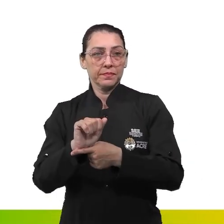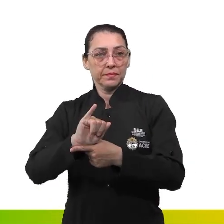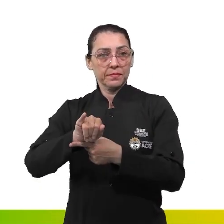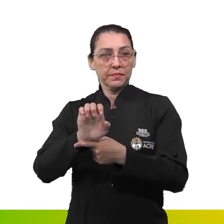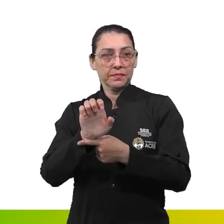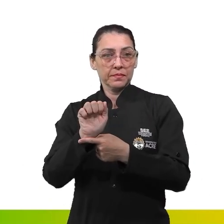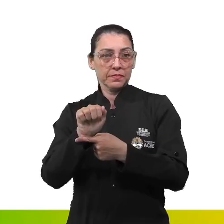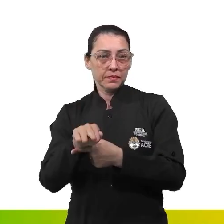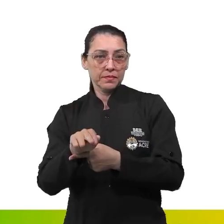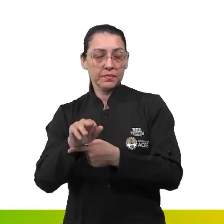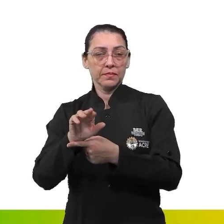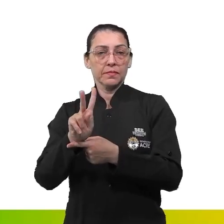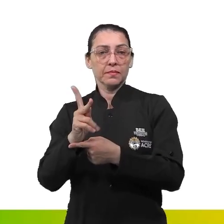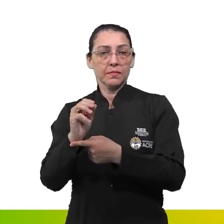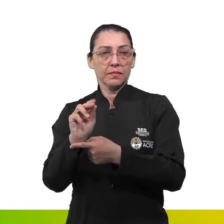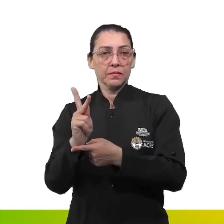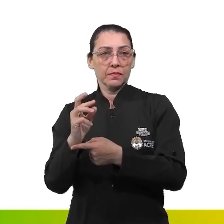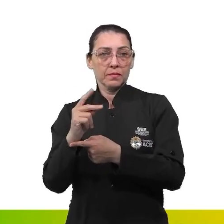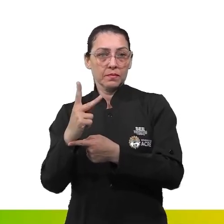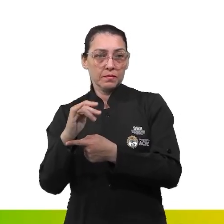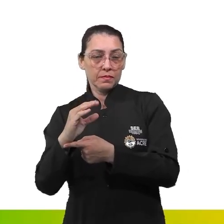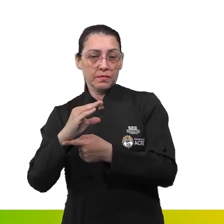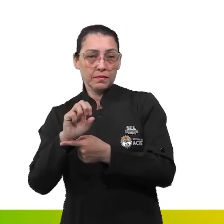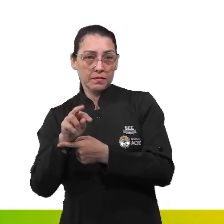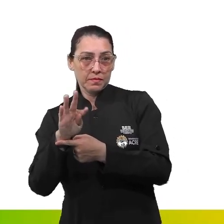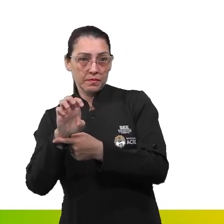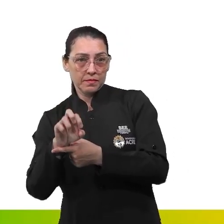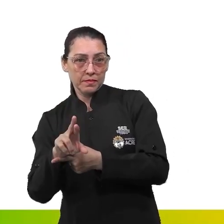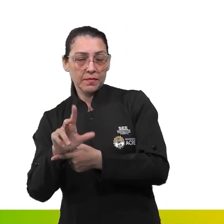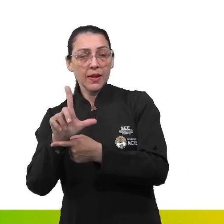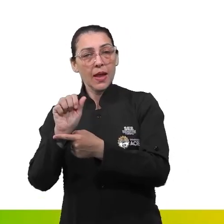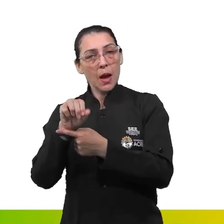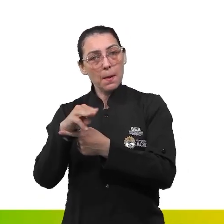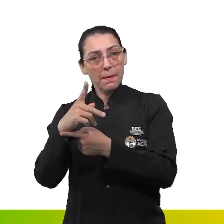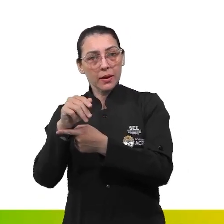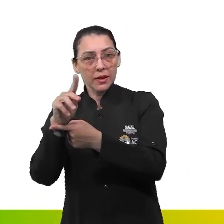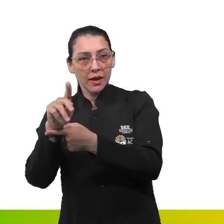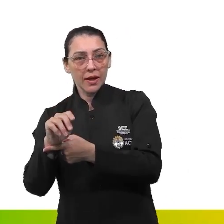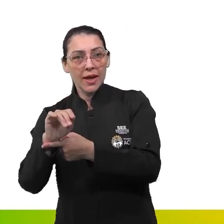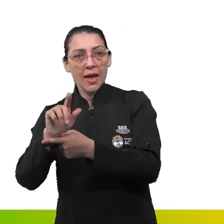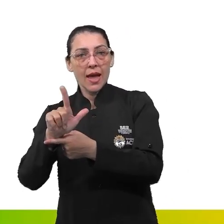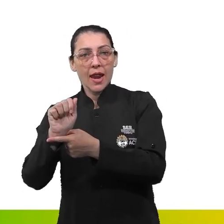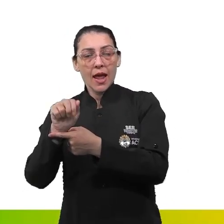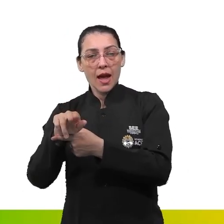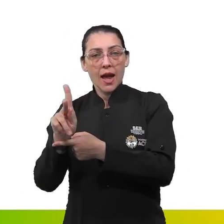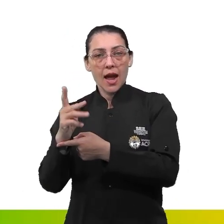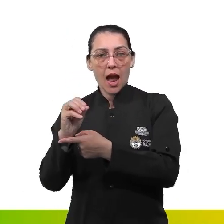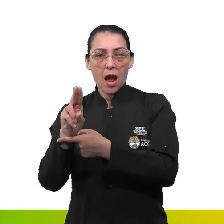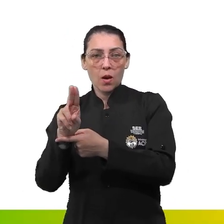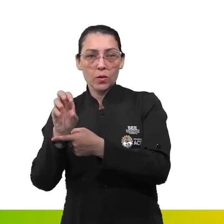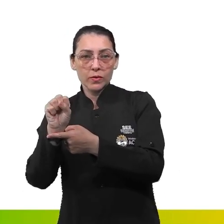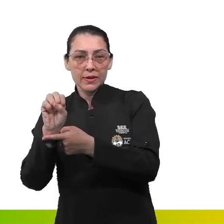A: jeans, shopping center, lâmpada e lan house.